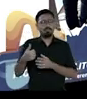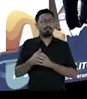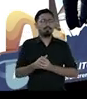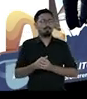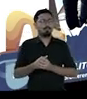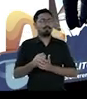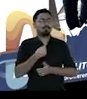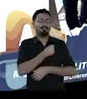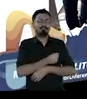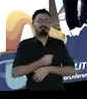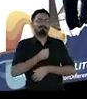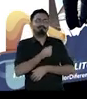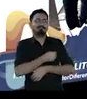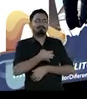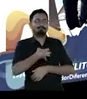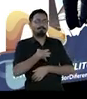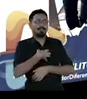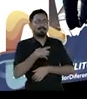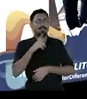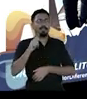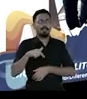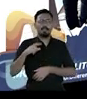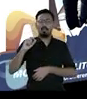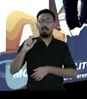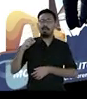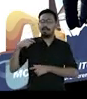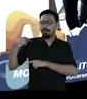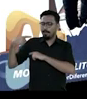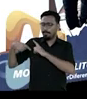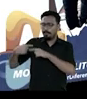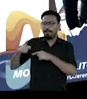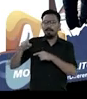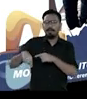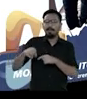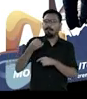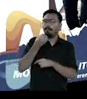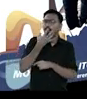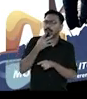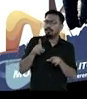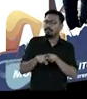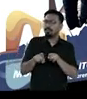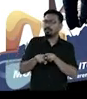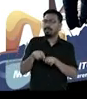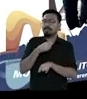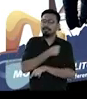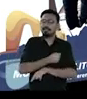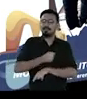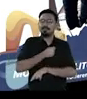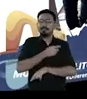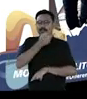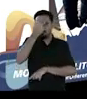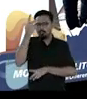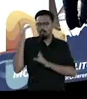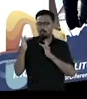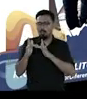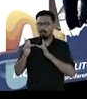deixando saudades e um legado de bondade, além da grande saudade de quem convivia com